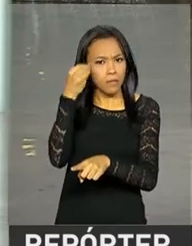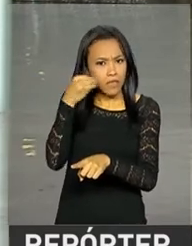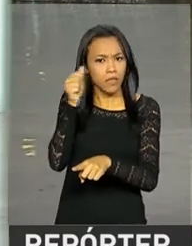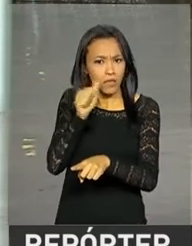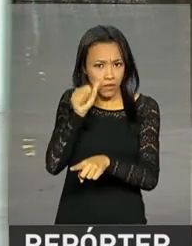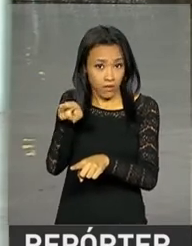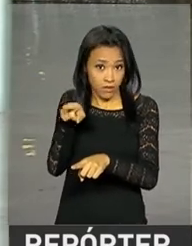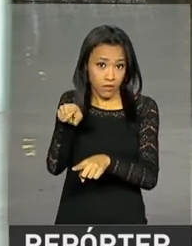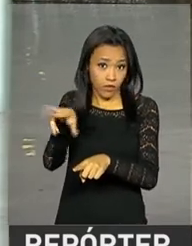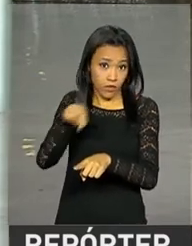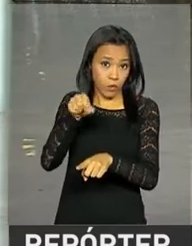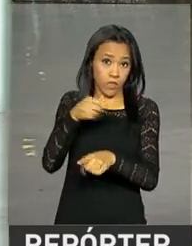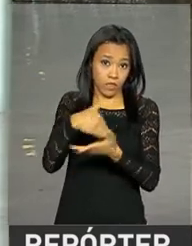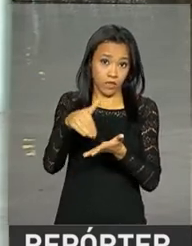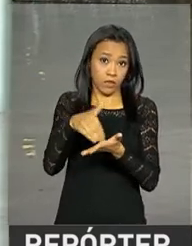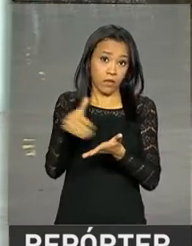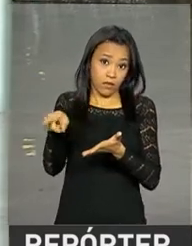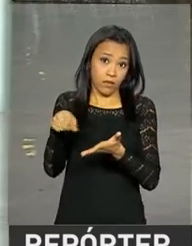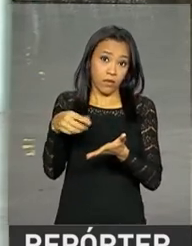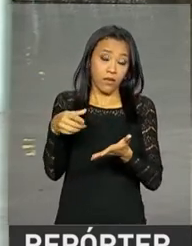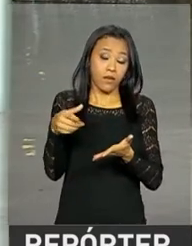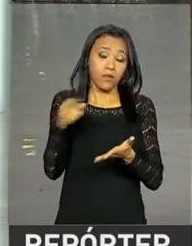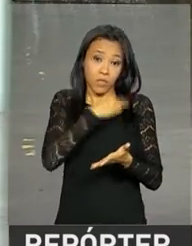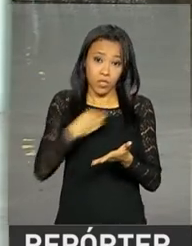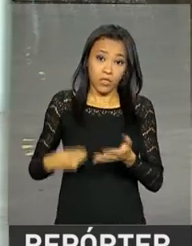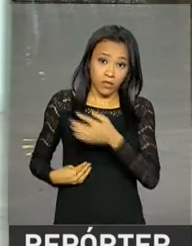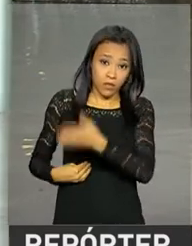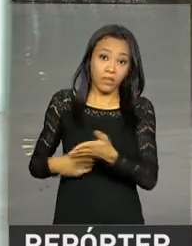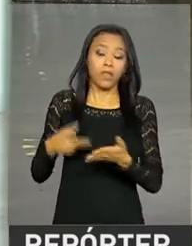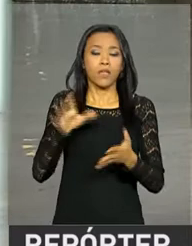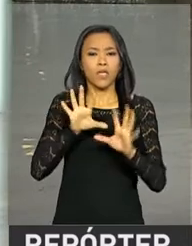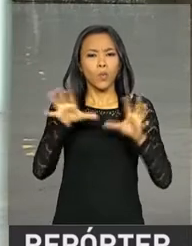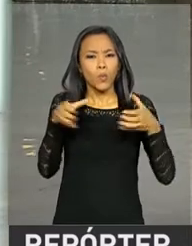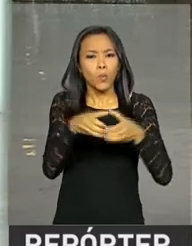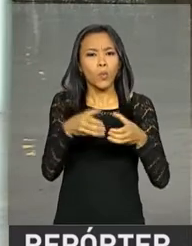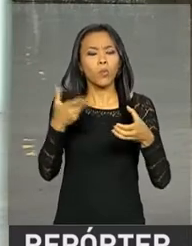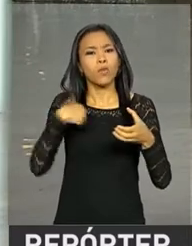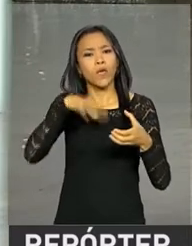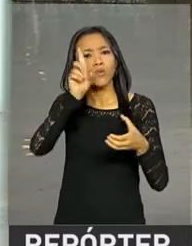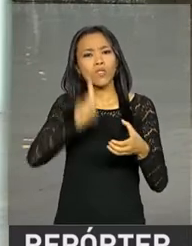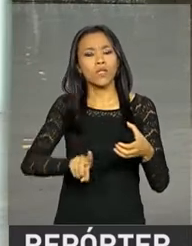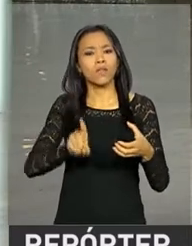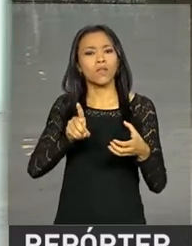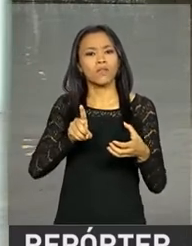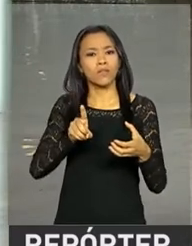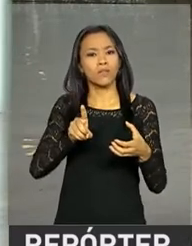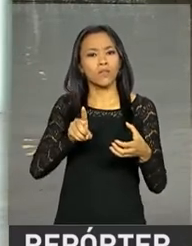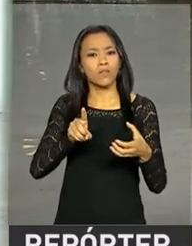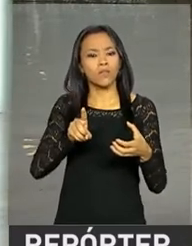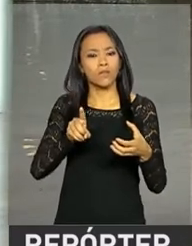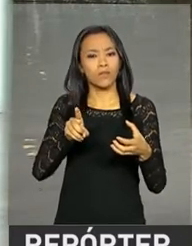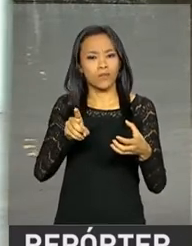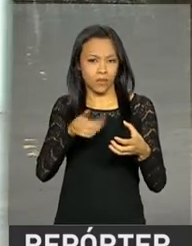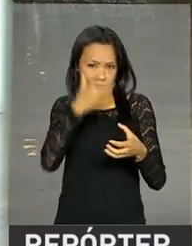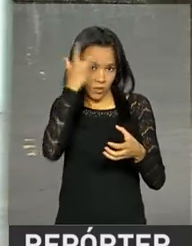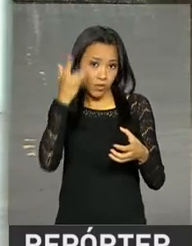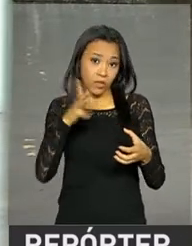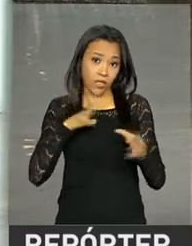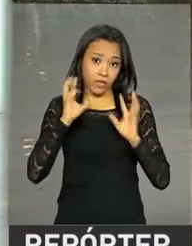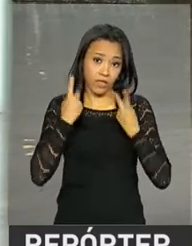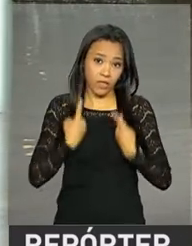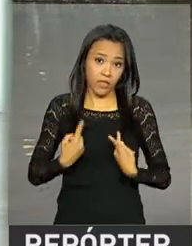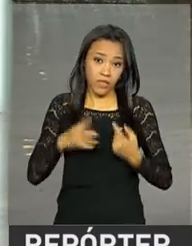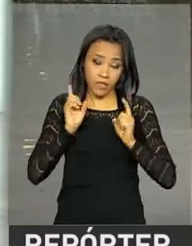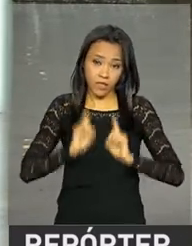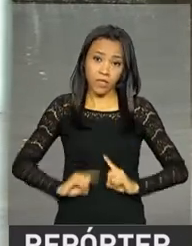capacidade para tratar aí dessas questões ligadas às minorias e aos direitos das minorias, da pessoa com deficiência,